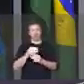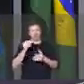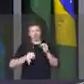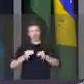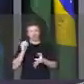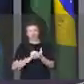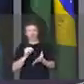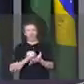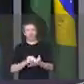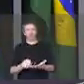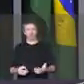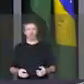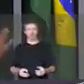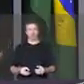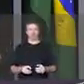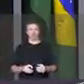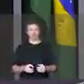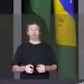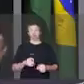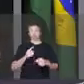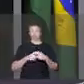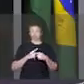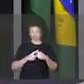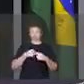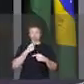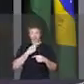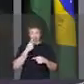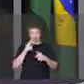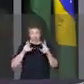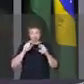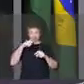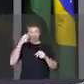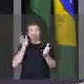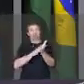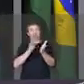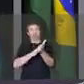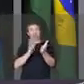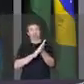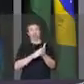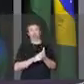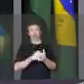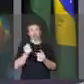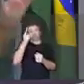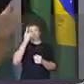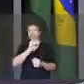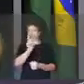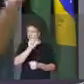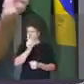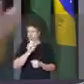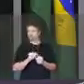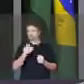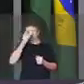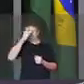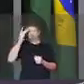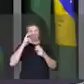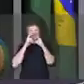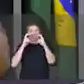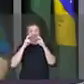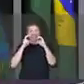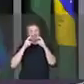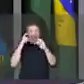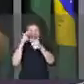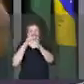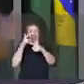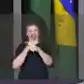injustiça. Porque eu não estou falando aqui daqueles que aplaudem tamanhos absurdos. Pessoas que gritam, censura